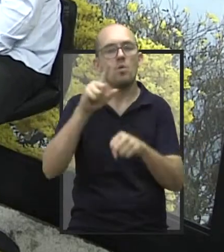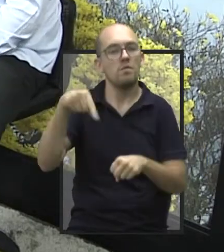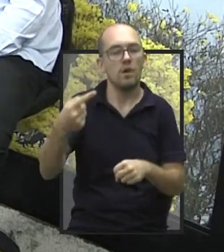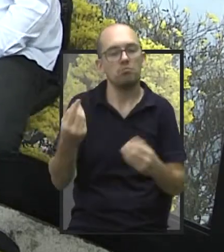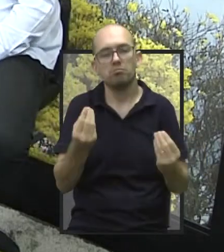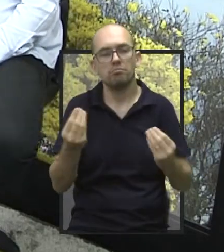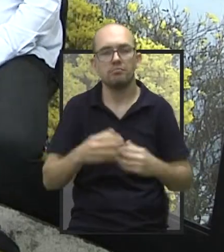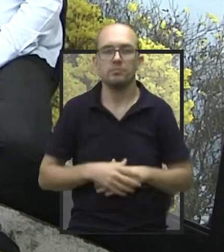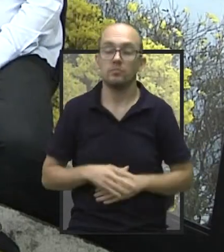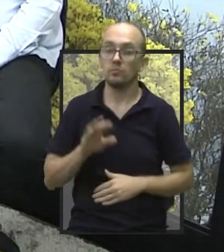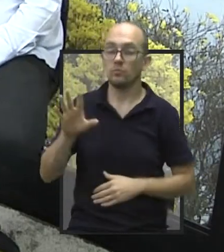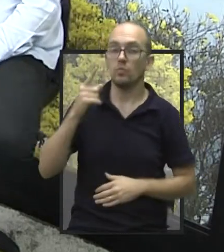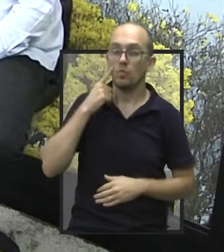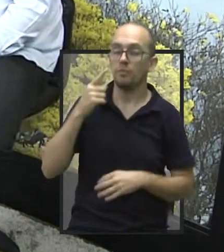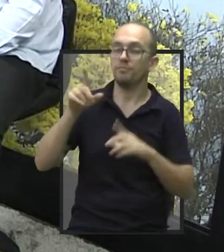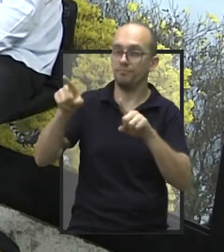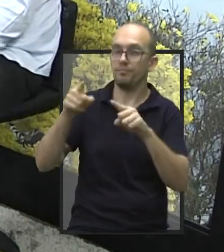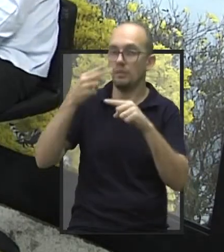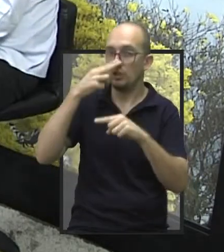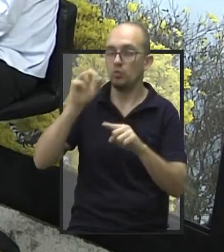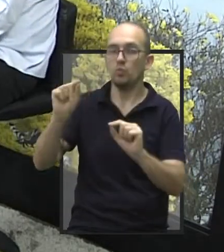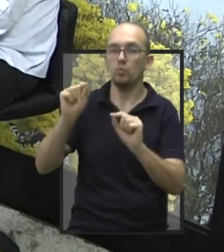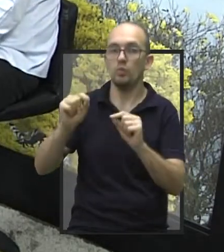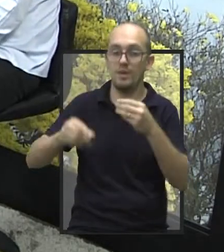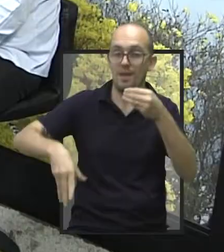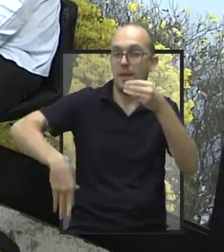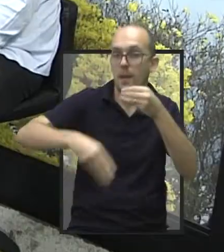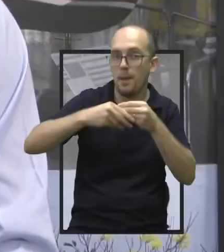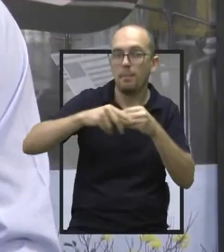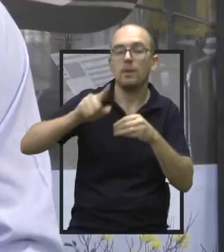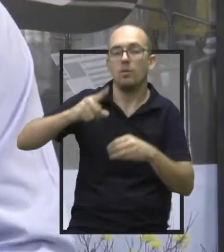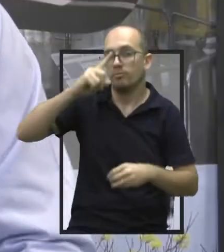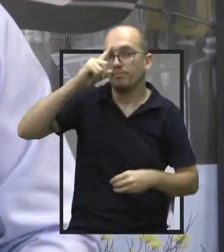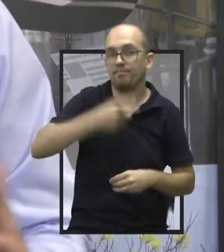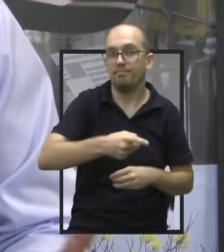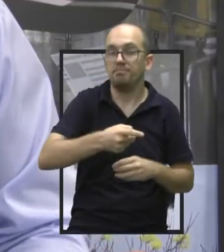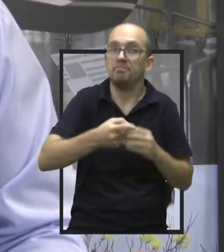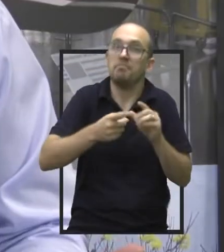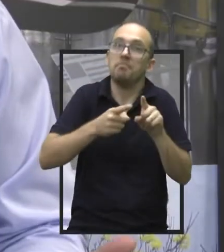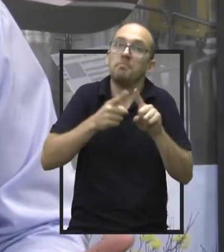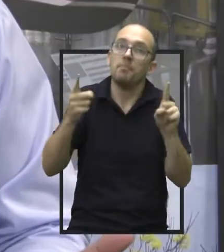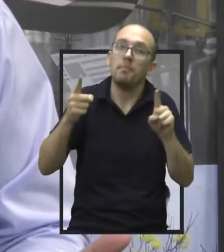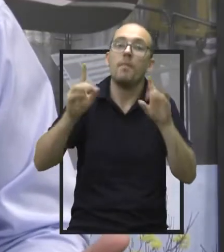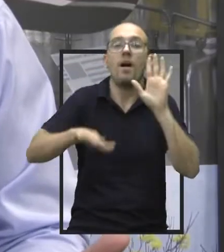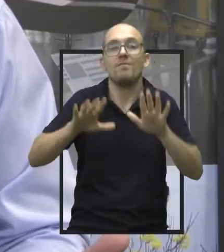Ângelo, essas emendas são impositivas, pode não acontecer nada.